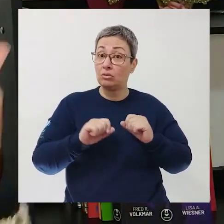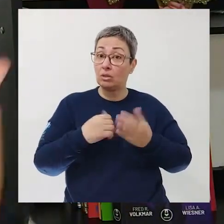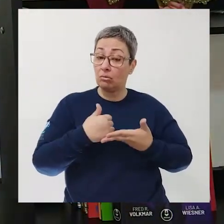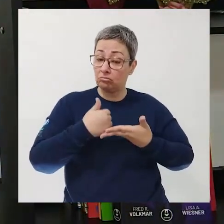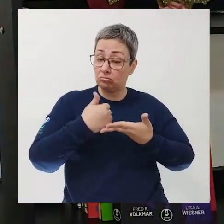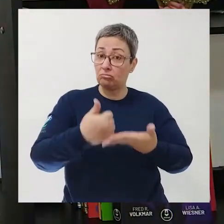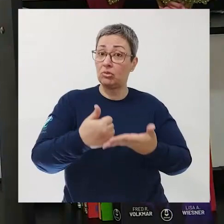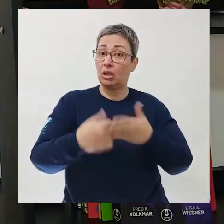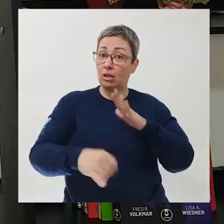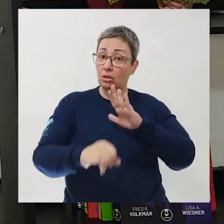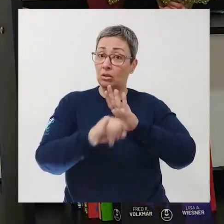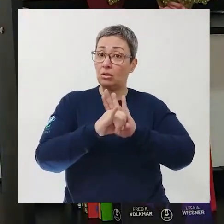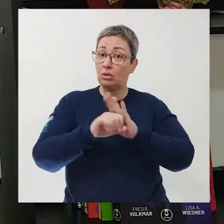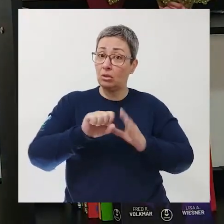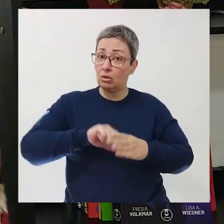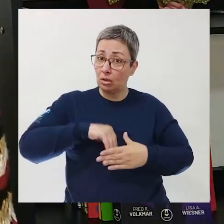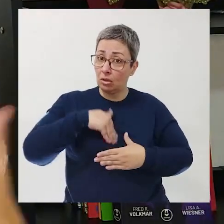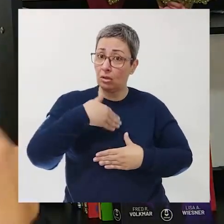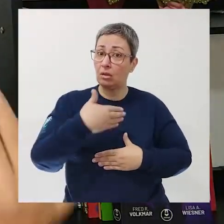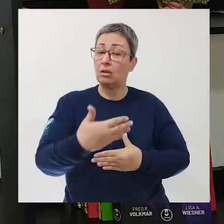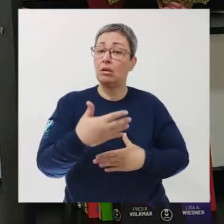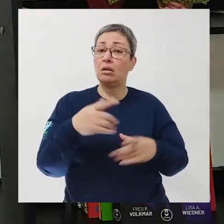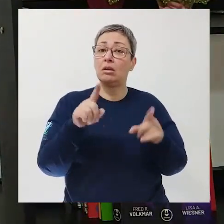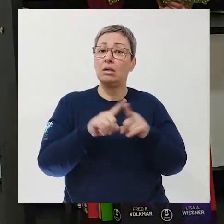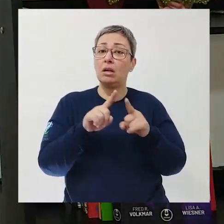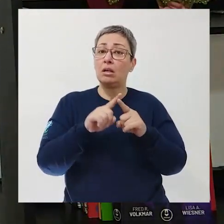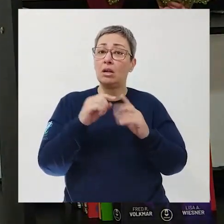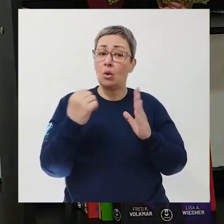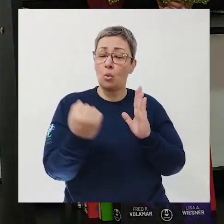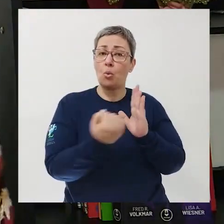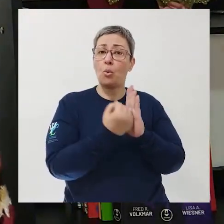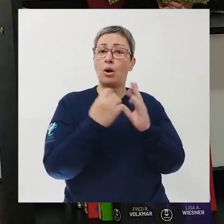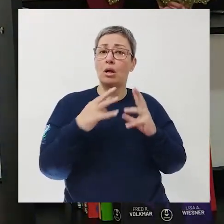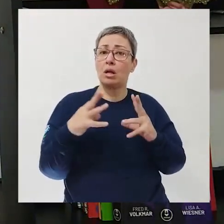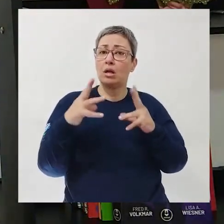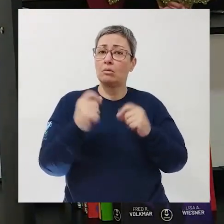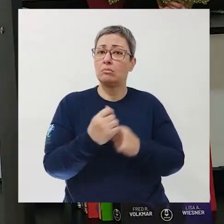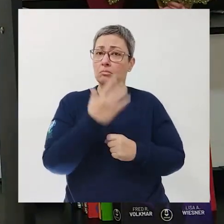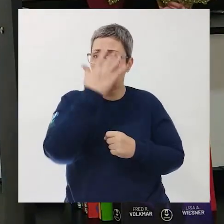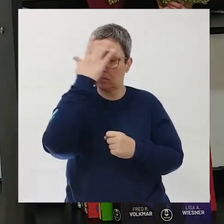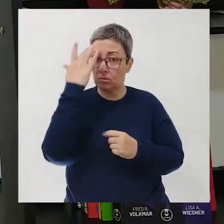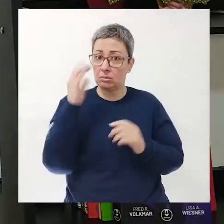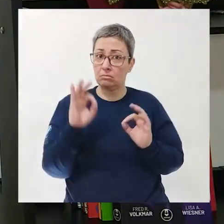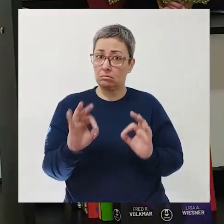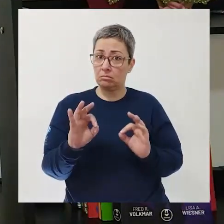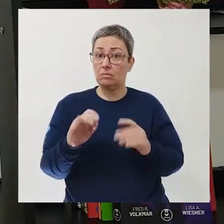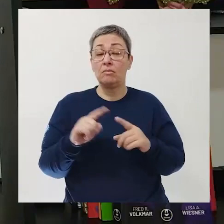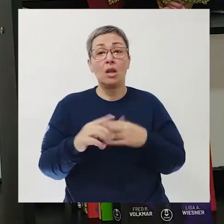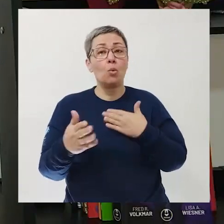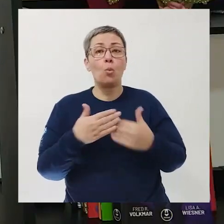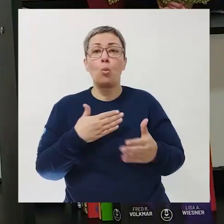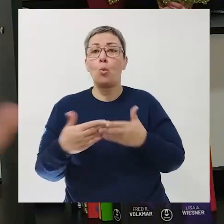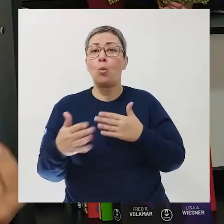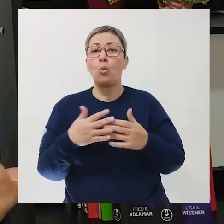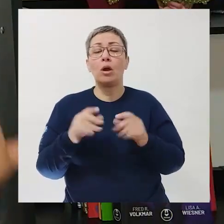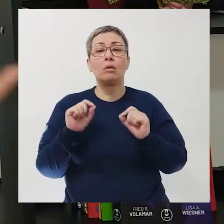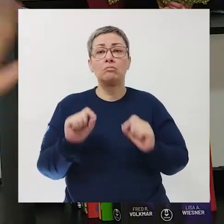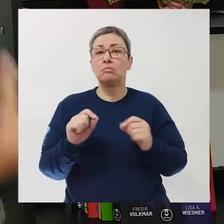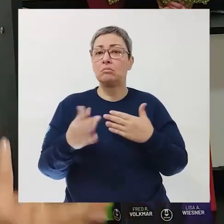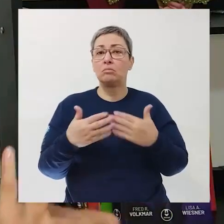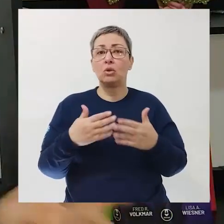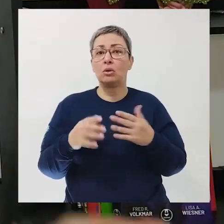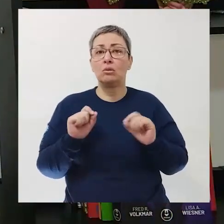identidade, autoconfiança e autenticidade de todas as pessoas, independentemente de